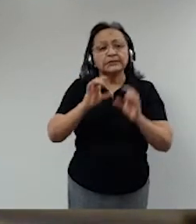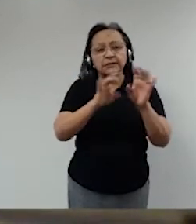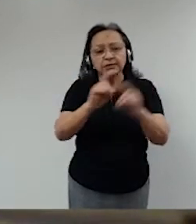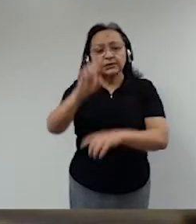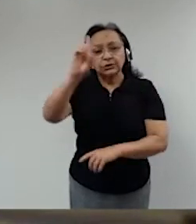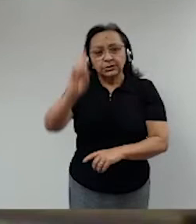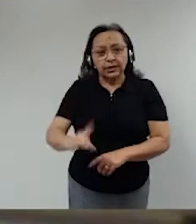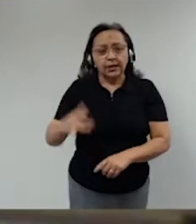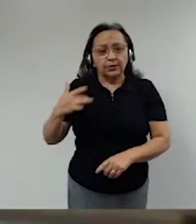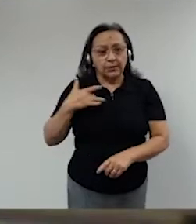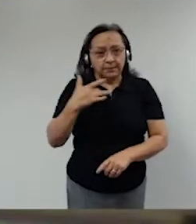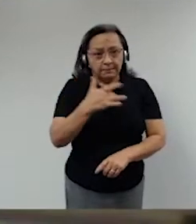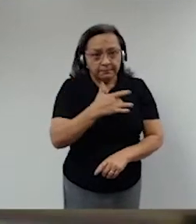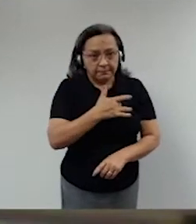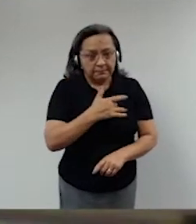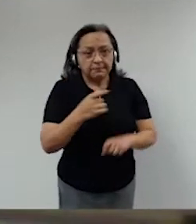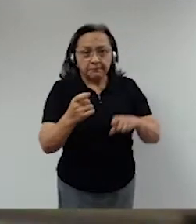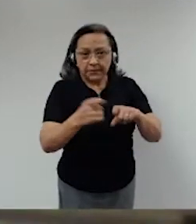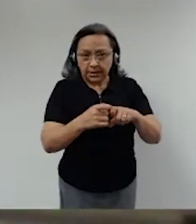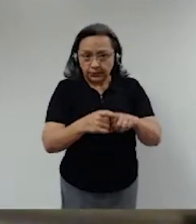Saúde,